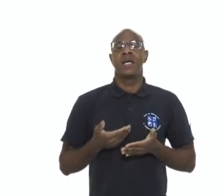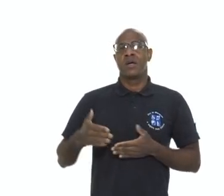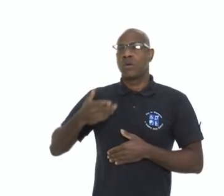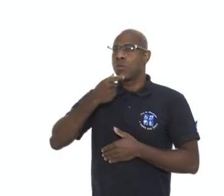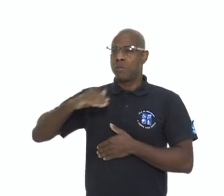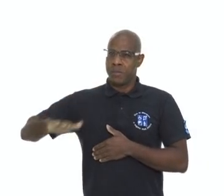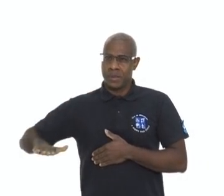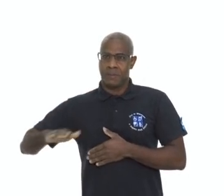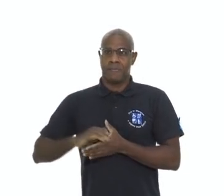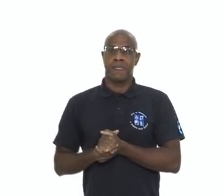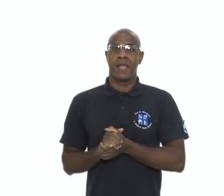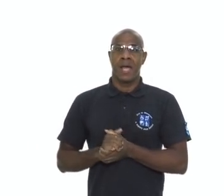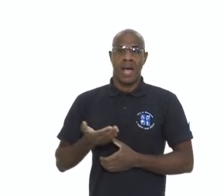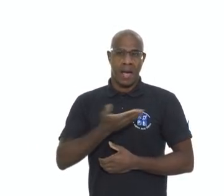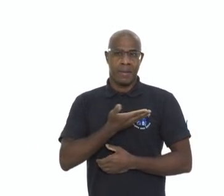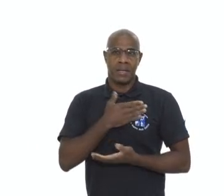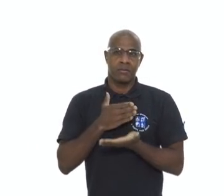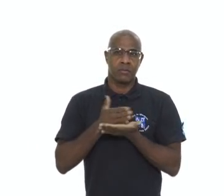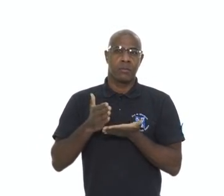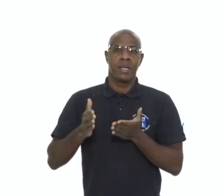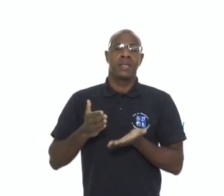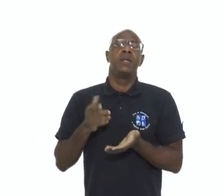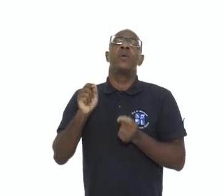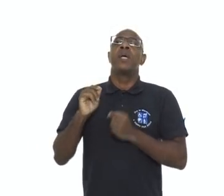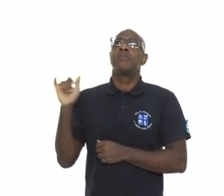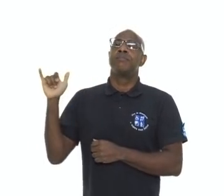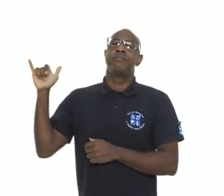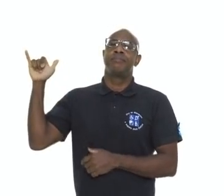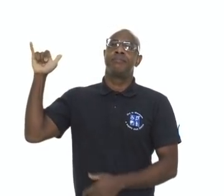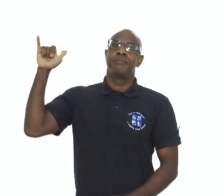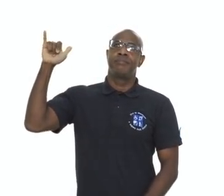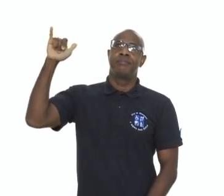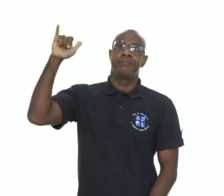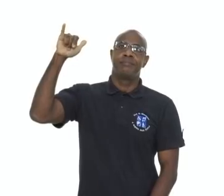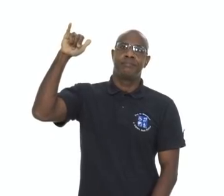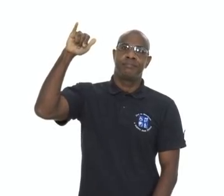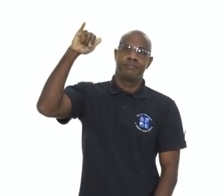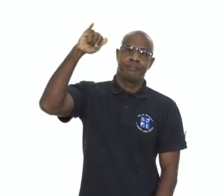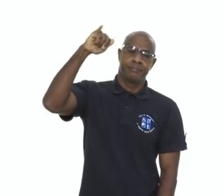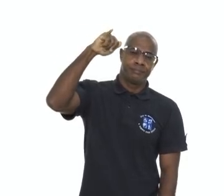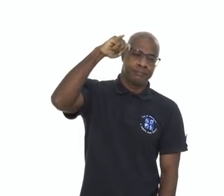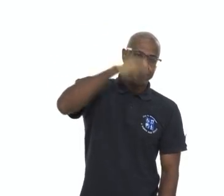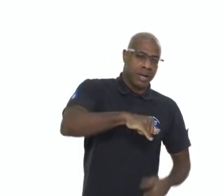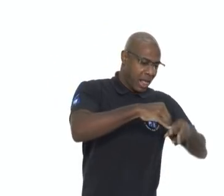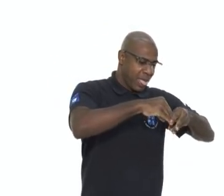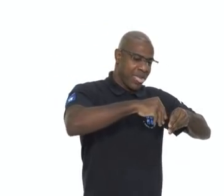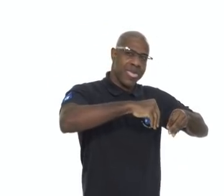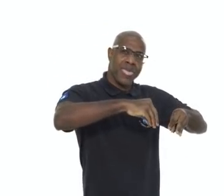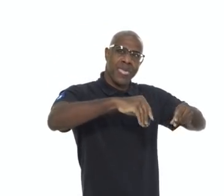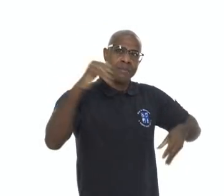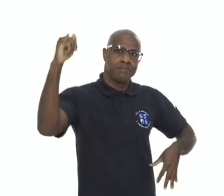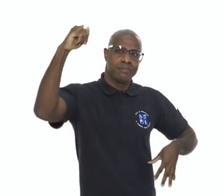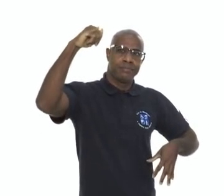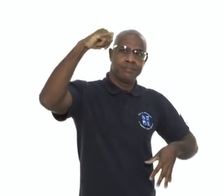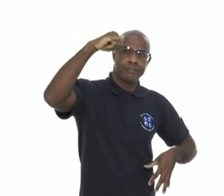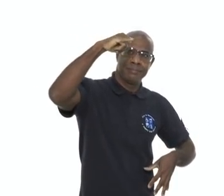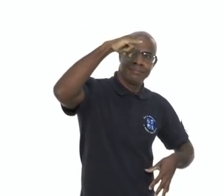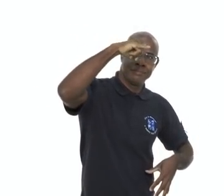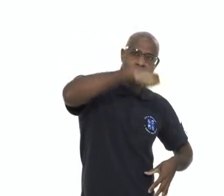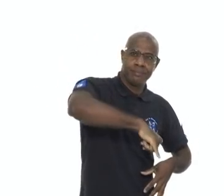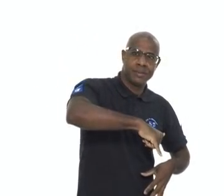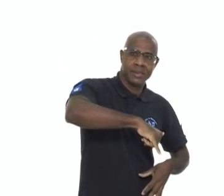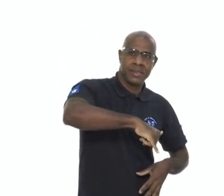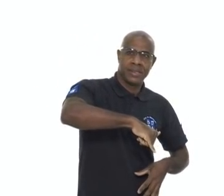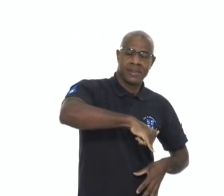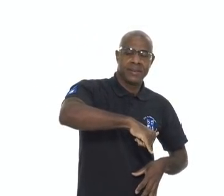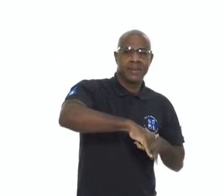amizade começa no dia em que o avião do piloto teria caído no meio do deserto do Saara. Lá ele